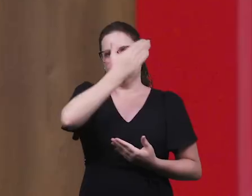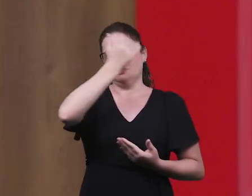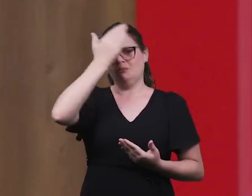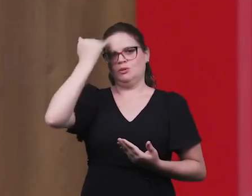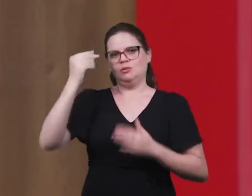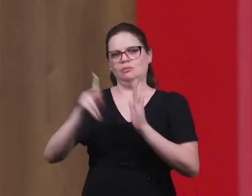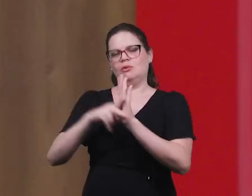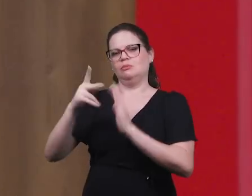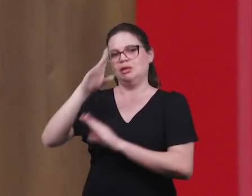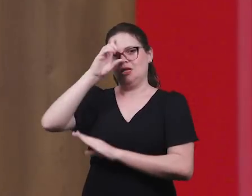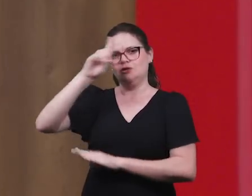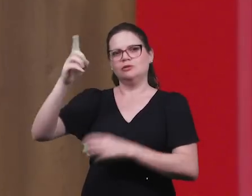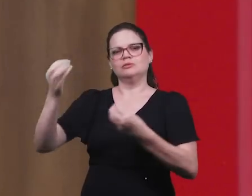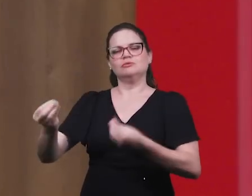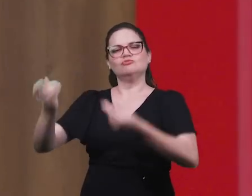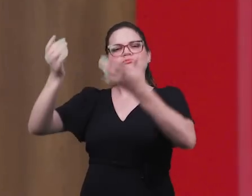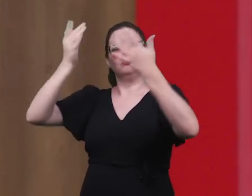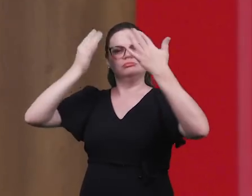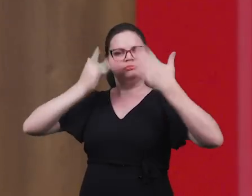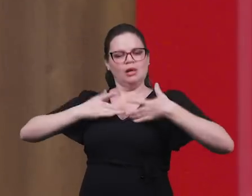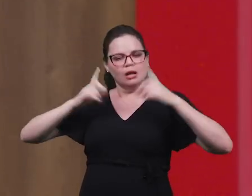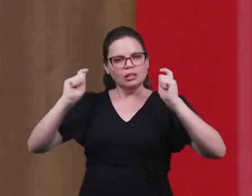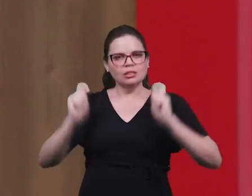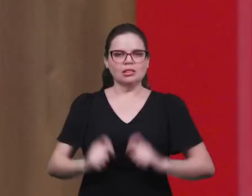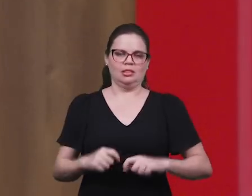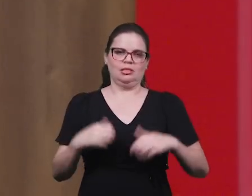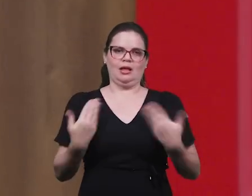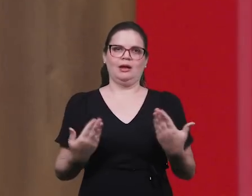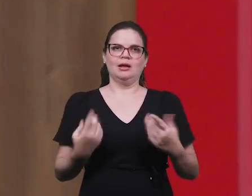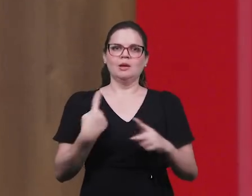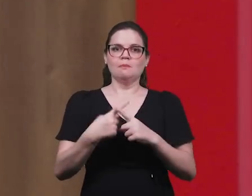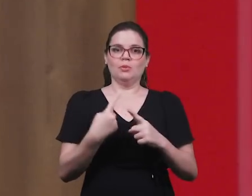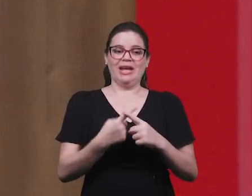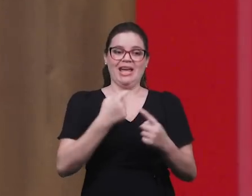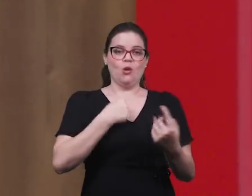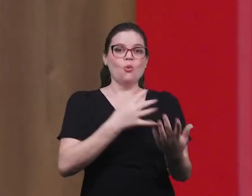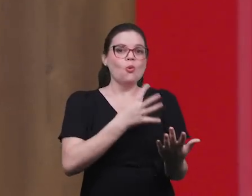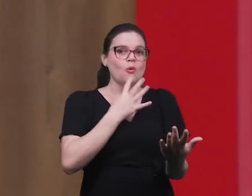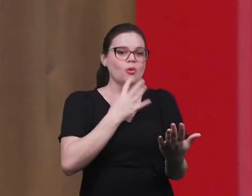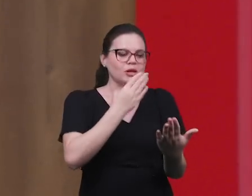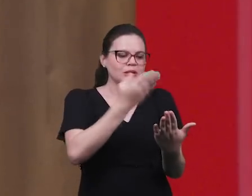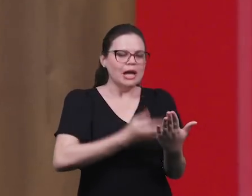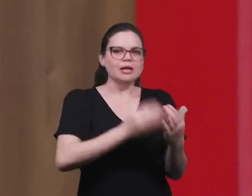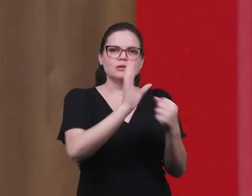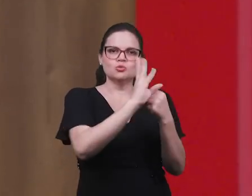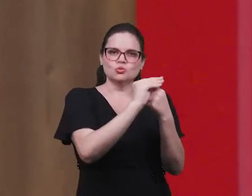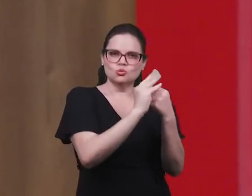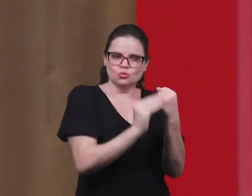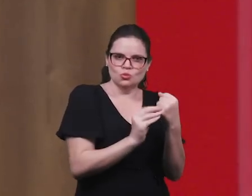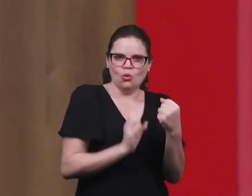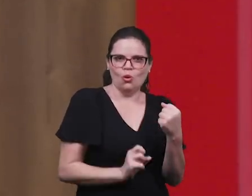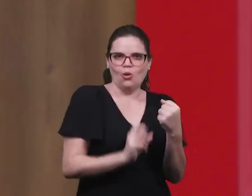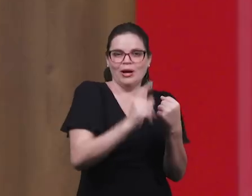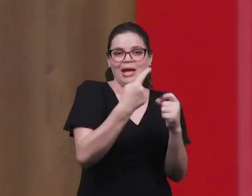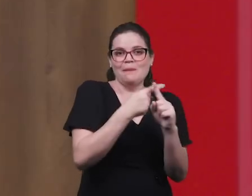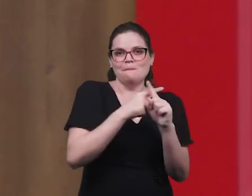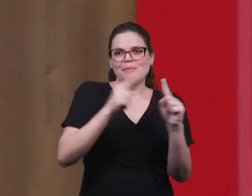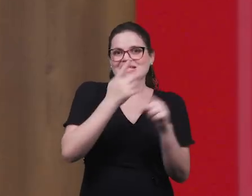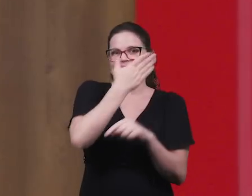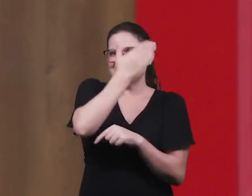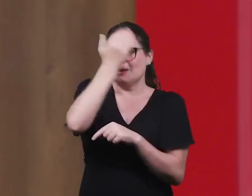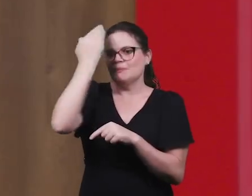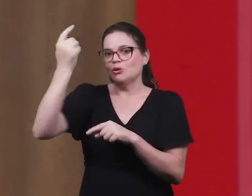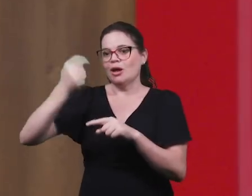para nós acerca de sabedoria, uma aplicação do conhecimento que muitas vezes nos é dado por Deus de forma tal a ter